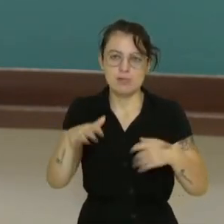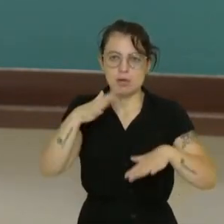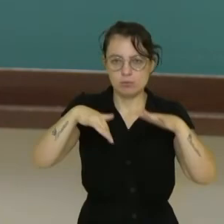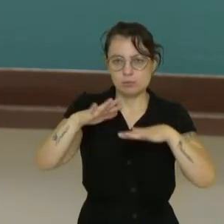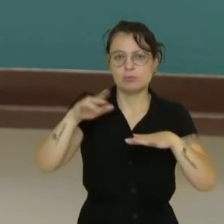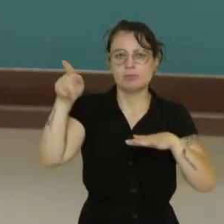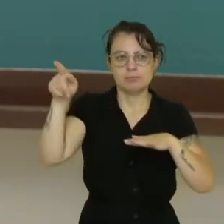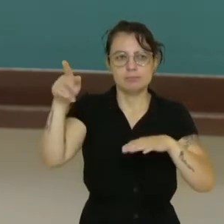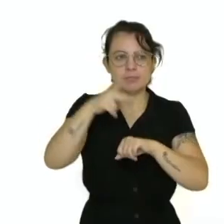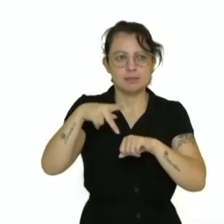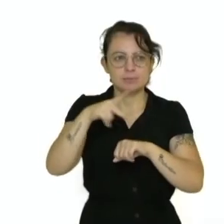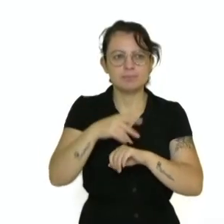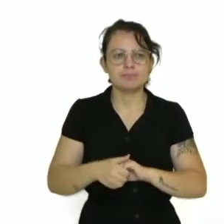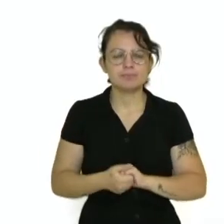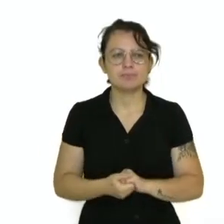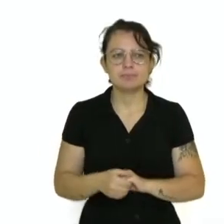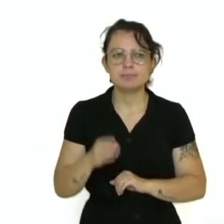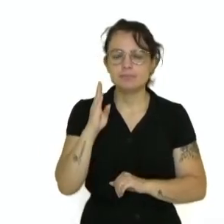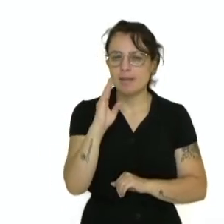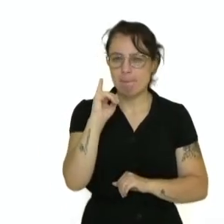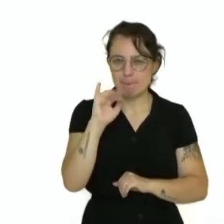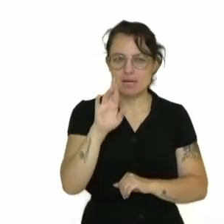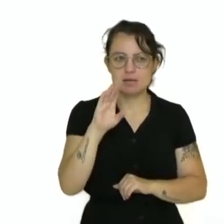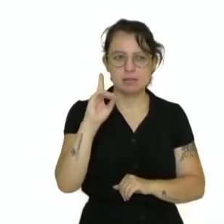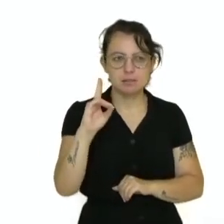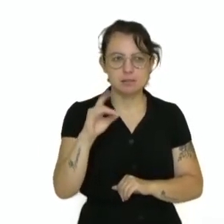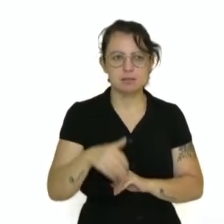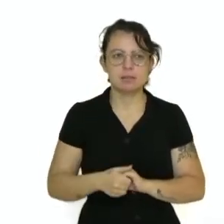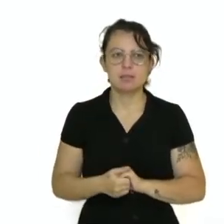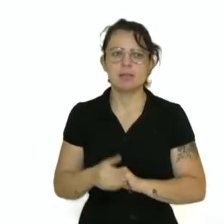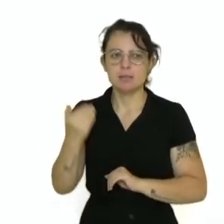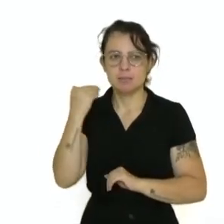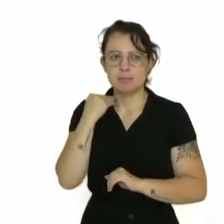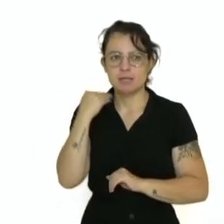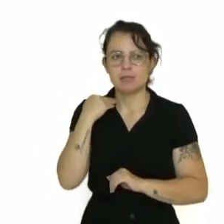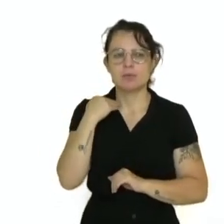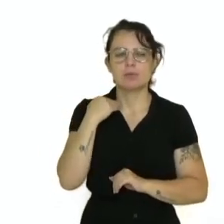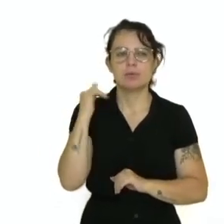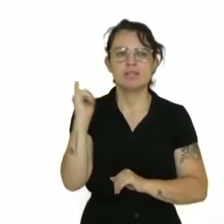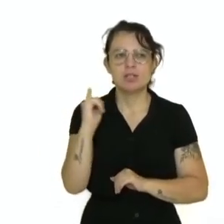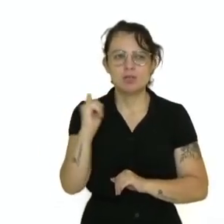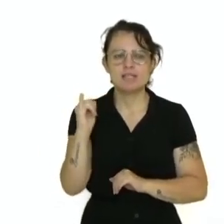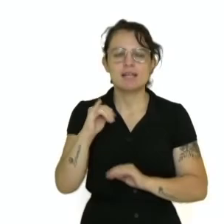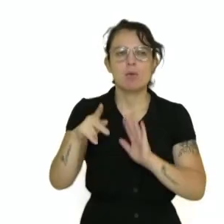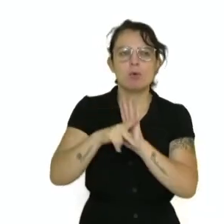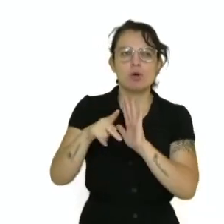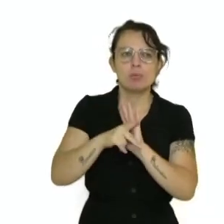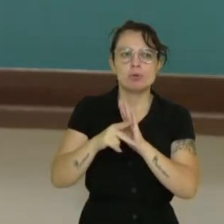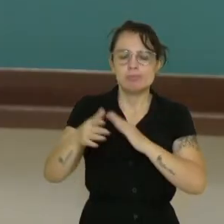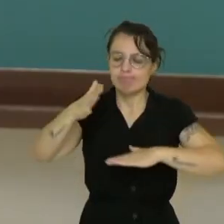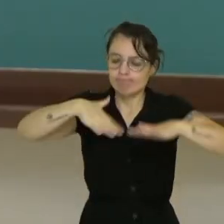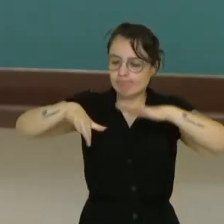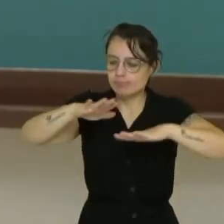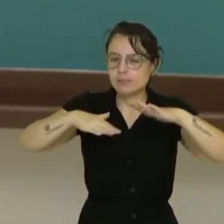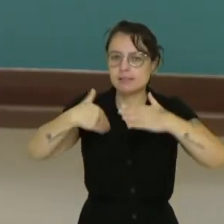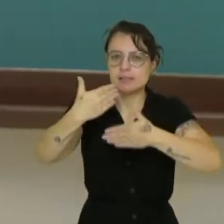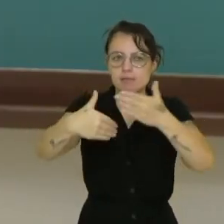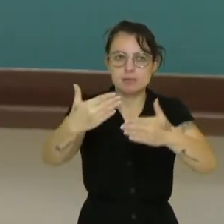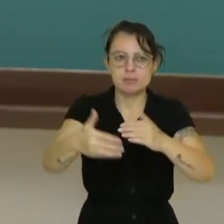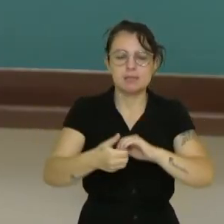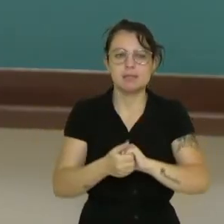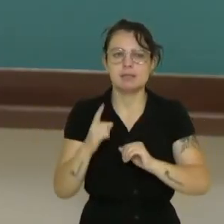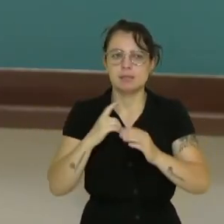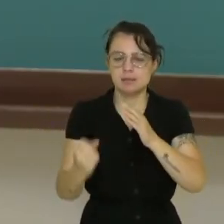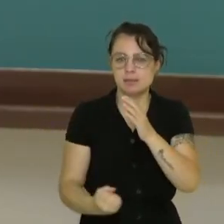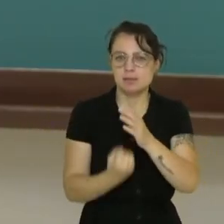países. A BIRD, ou Banco Internacional para a Reconstrução e Desenvolvimento, começa a